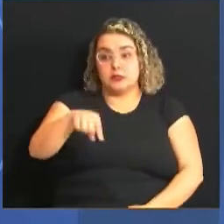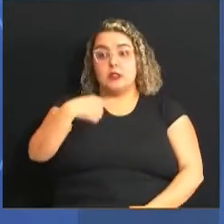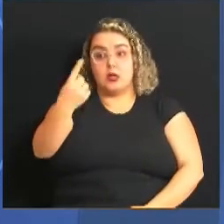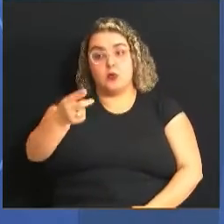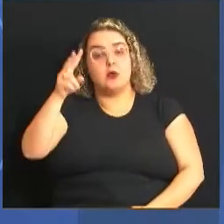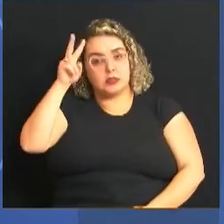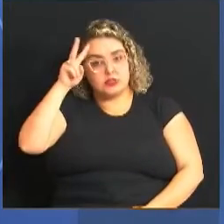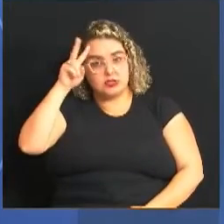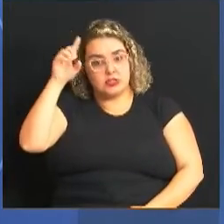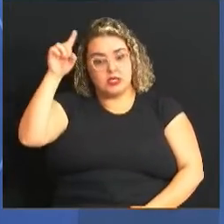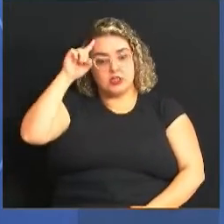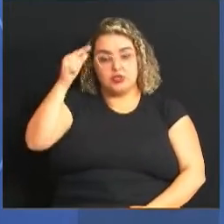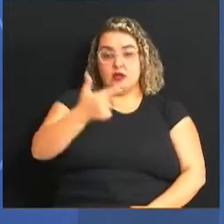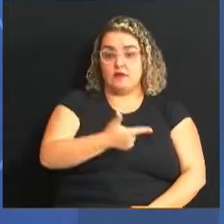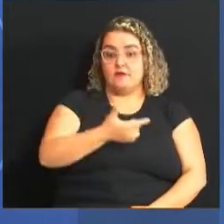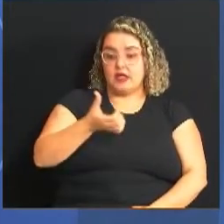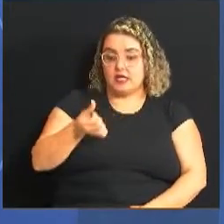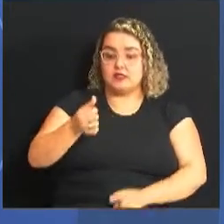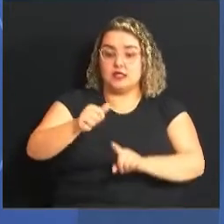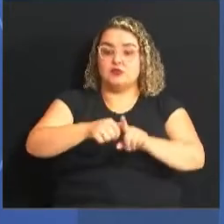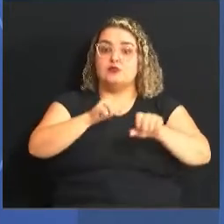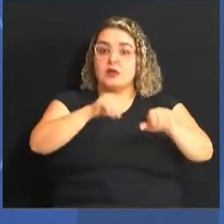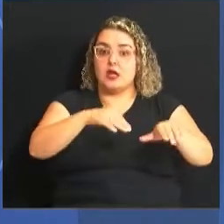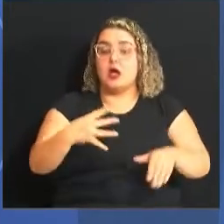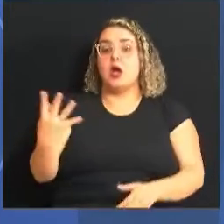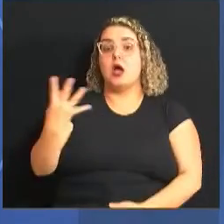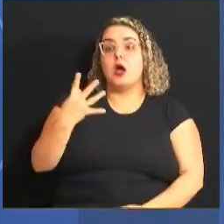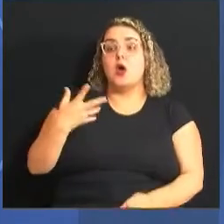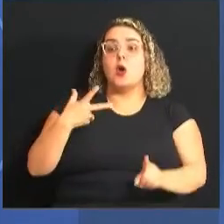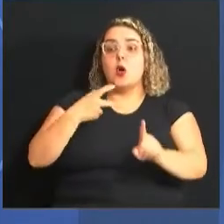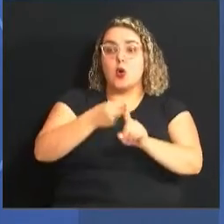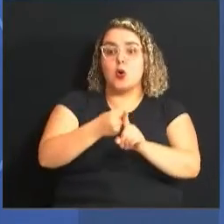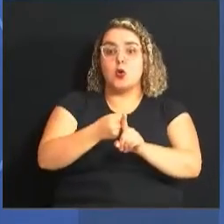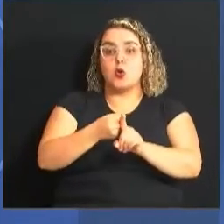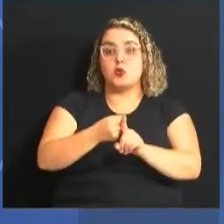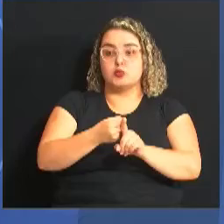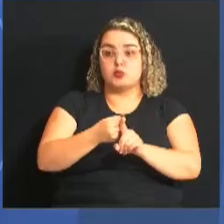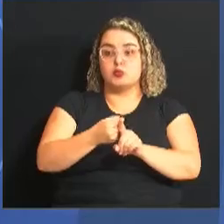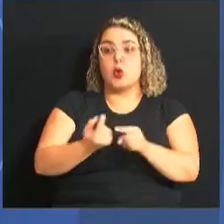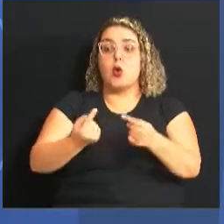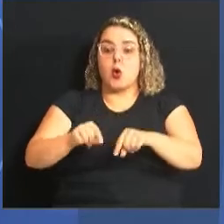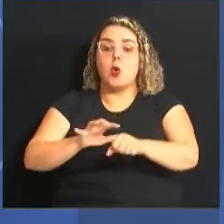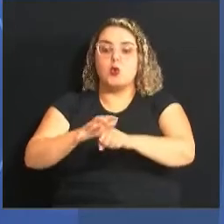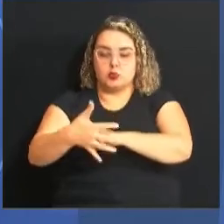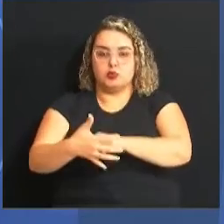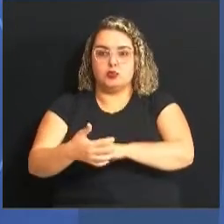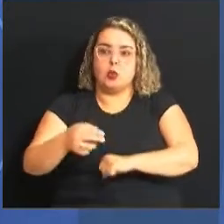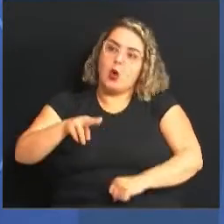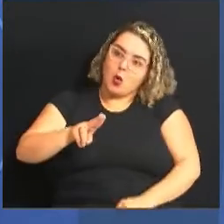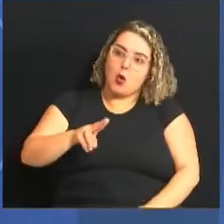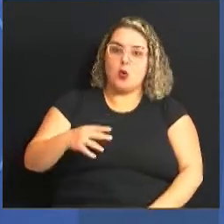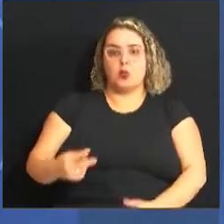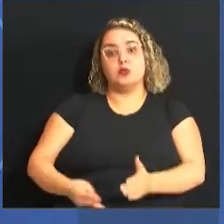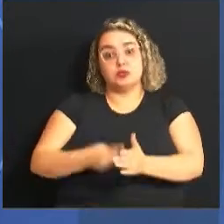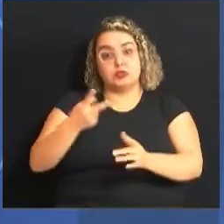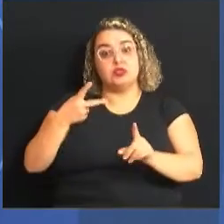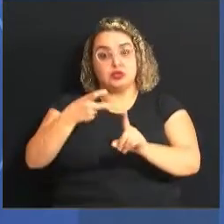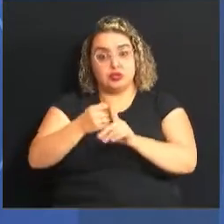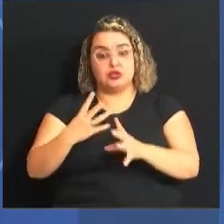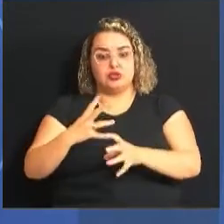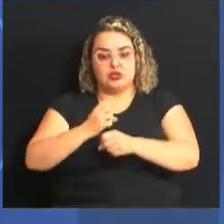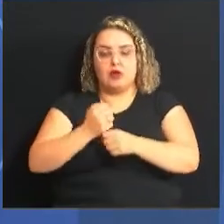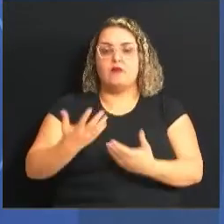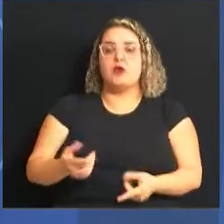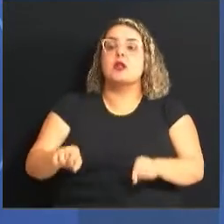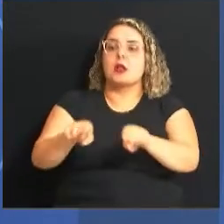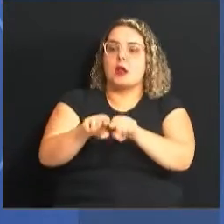segunda-feira, dia 26 de setembro, a quarta dose da vacina contra a Covid, ou chamada de segunda dose de reforço,